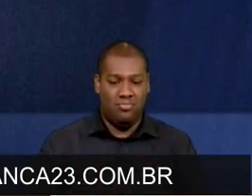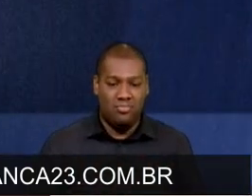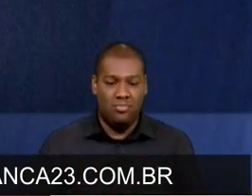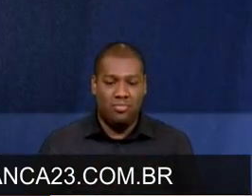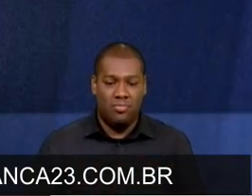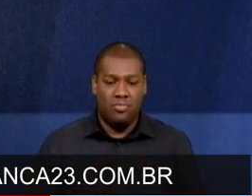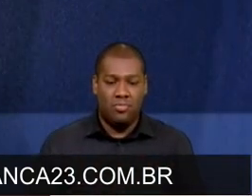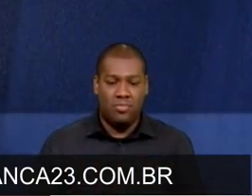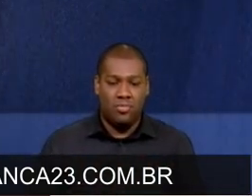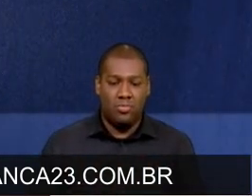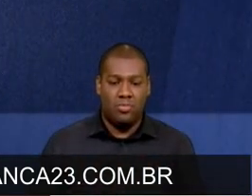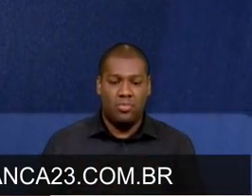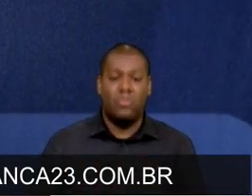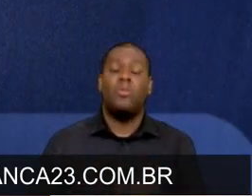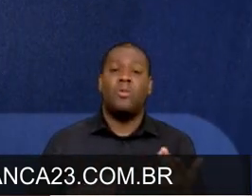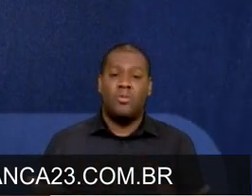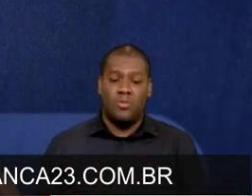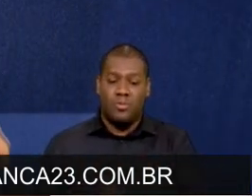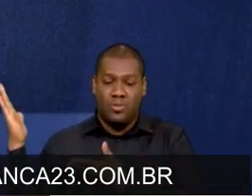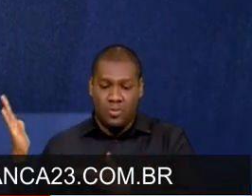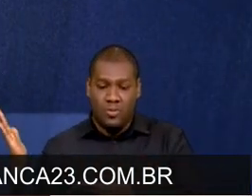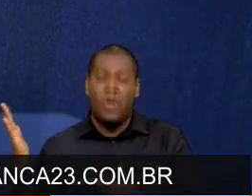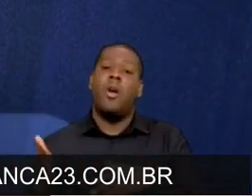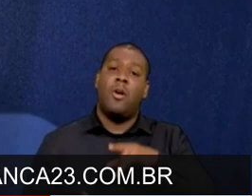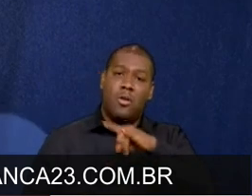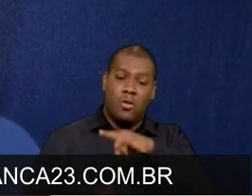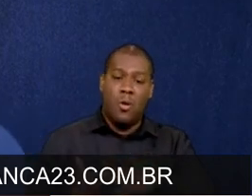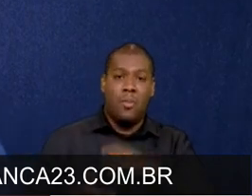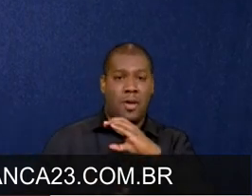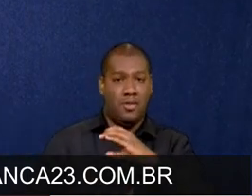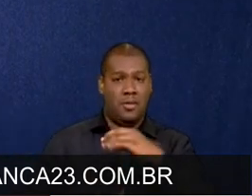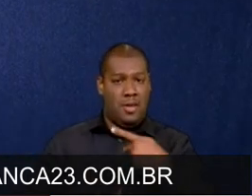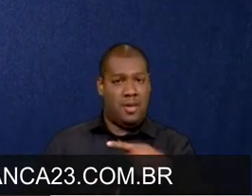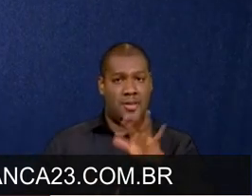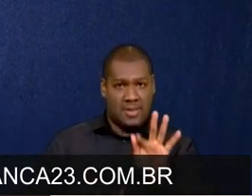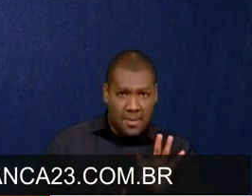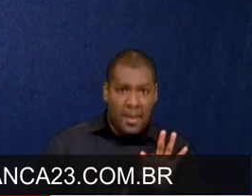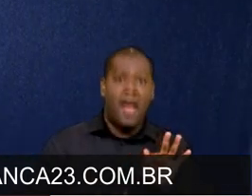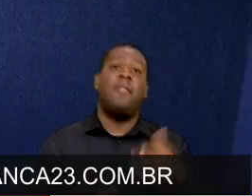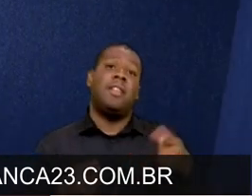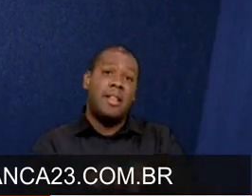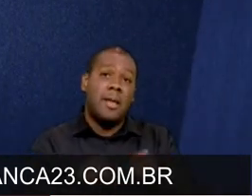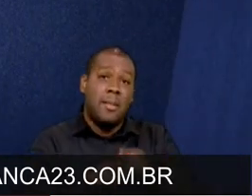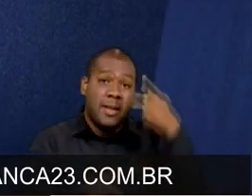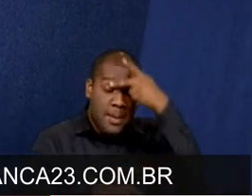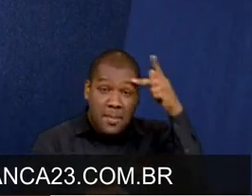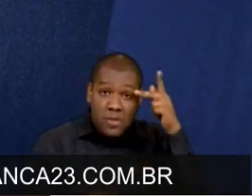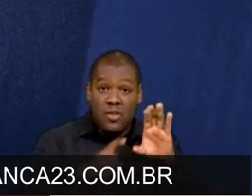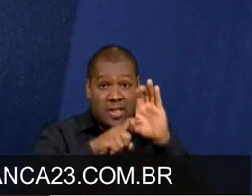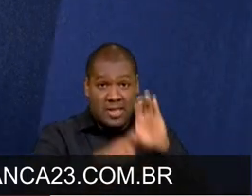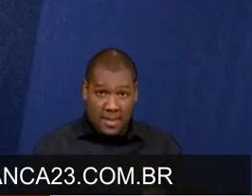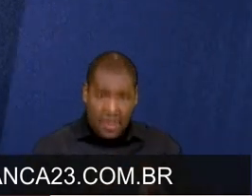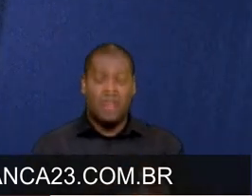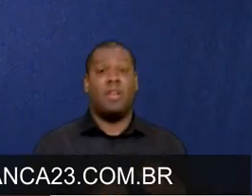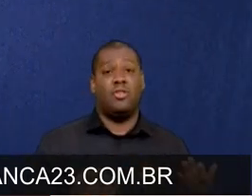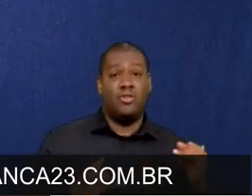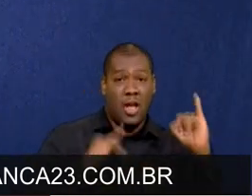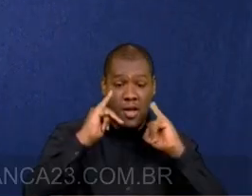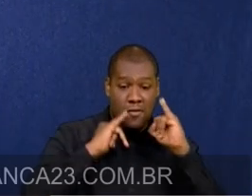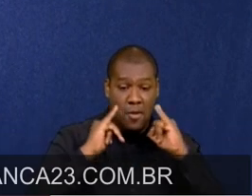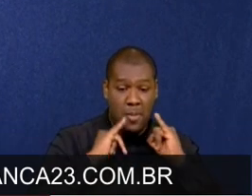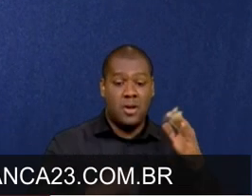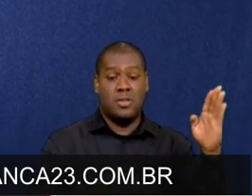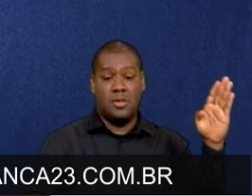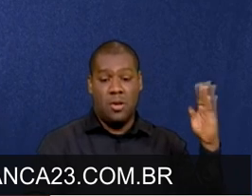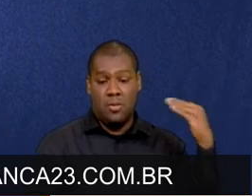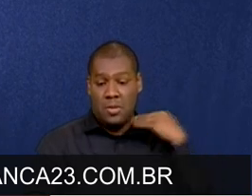eles estão os documentos pessoais, como o CPF do titular e dos dependentes, além dos dados bancários, o informe de rendimentos e